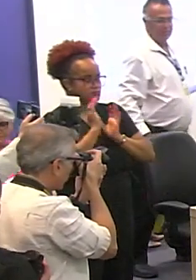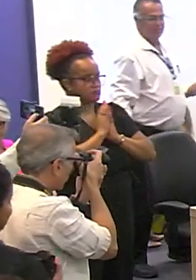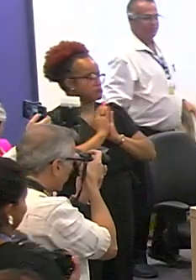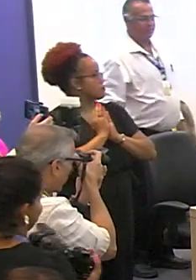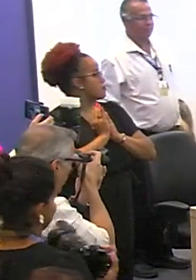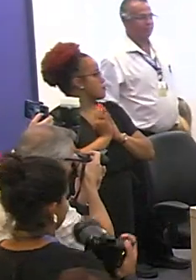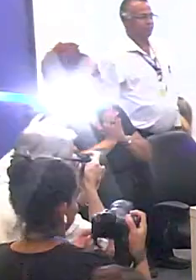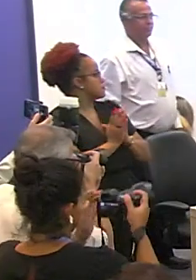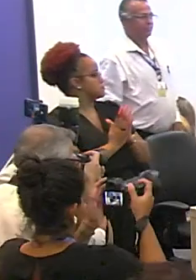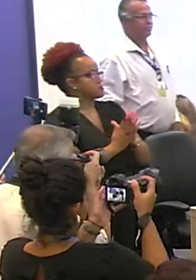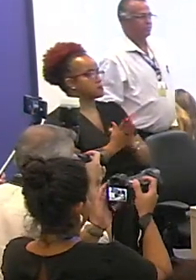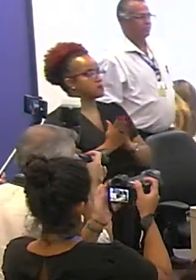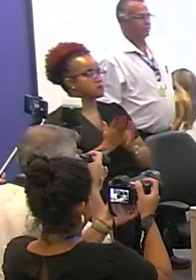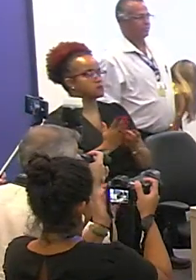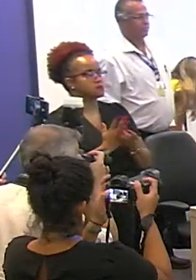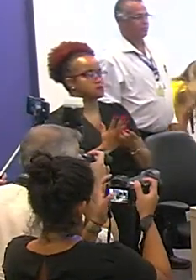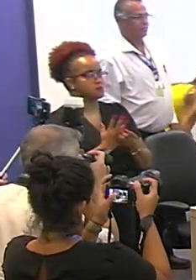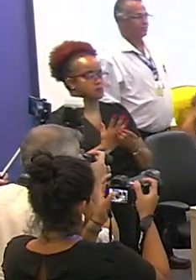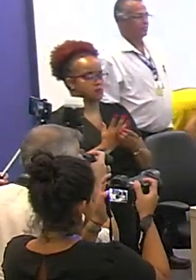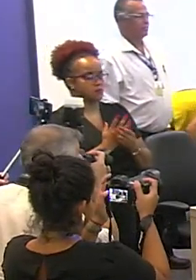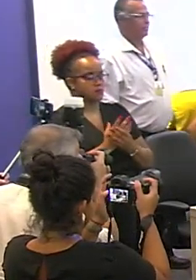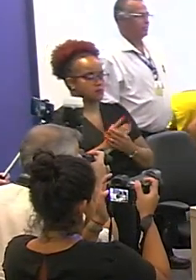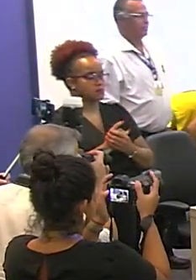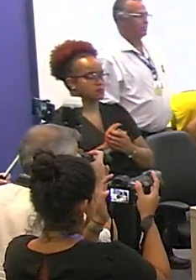Teresópolis. Ela é de qual setor?